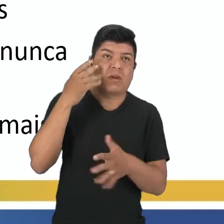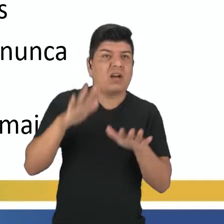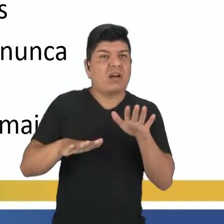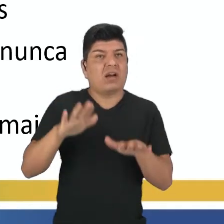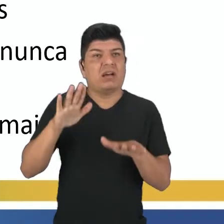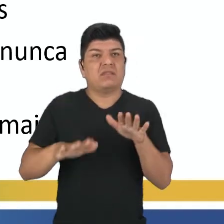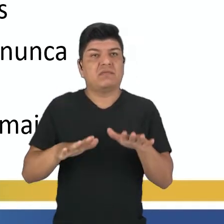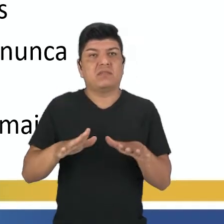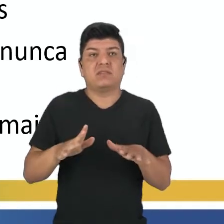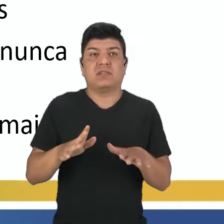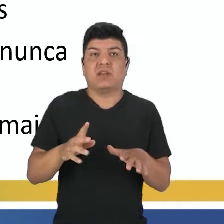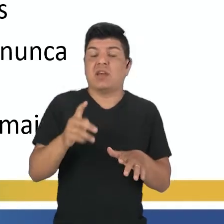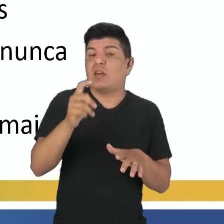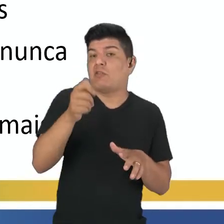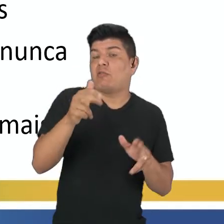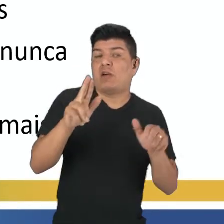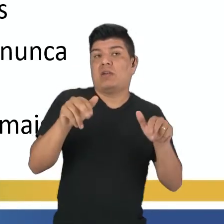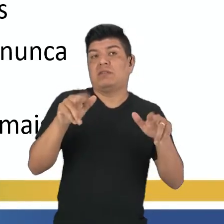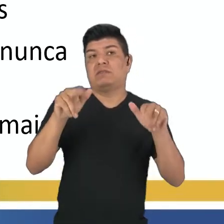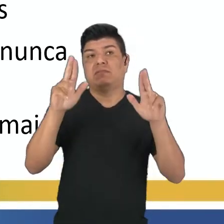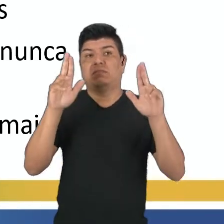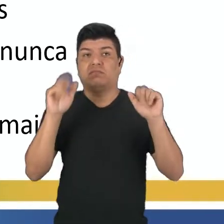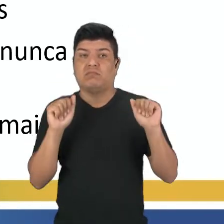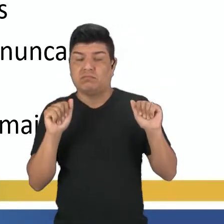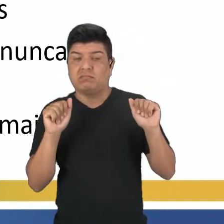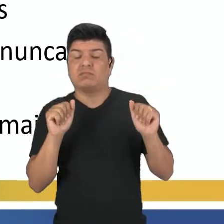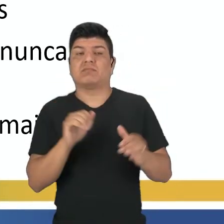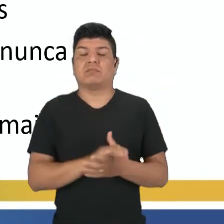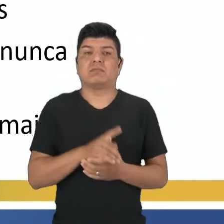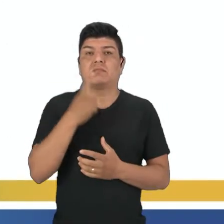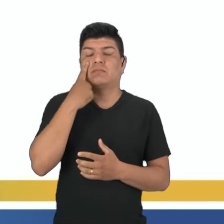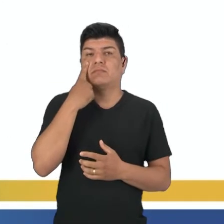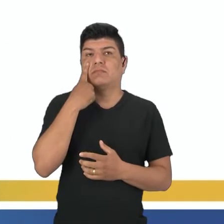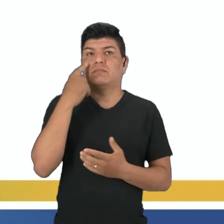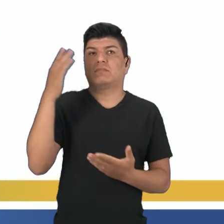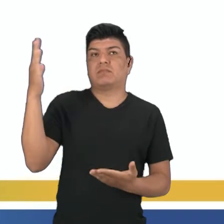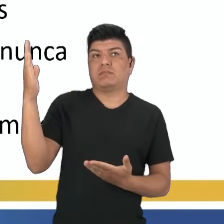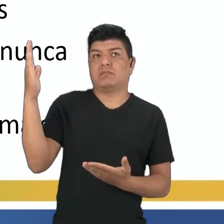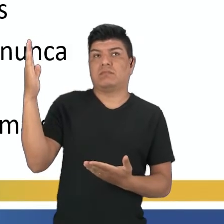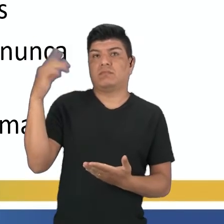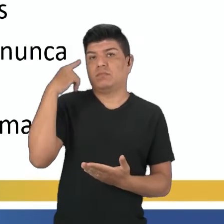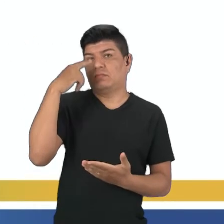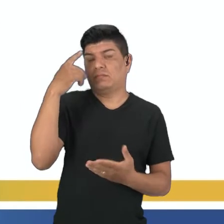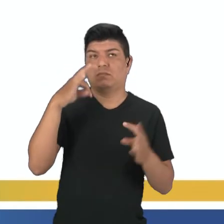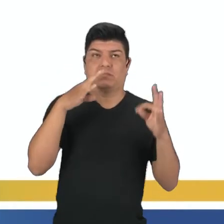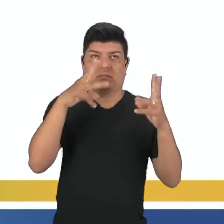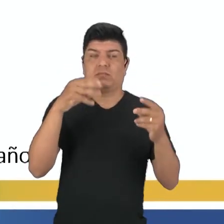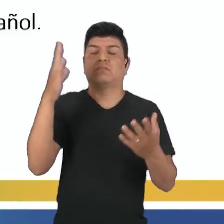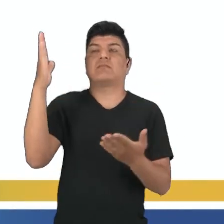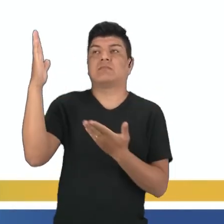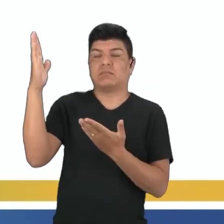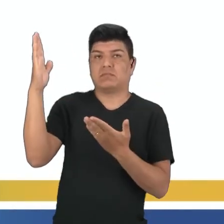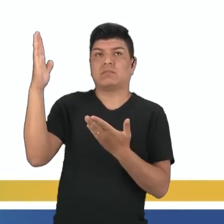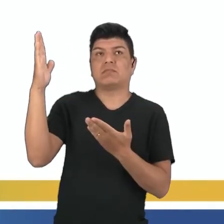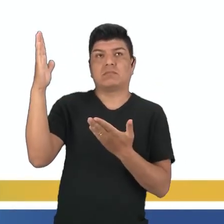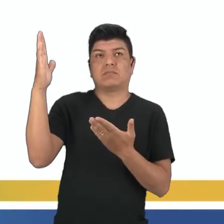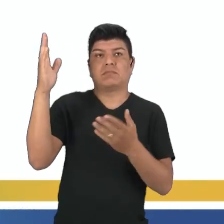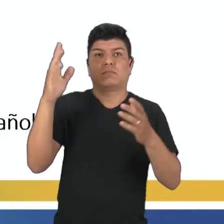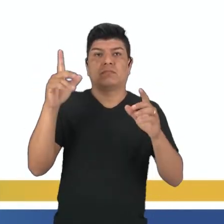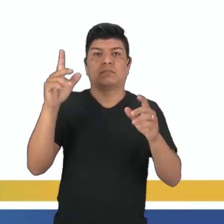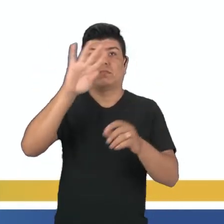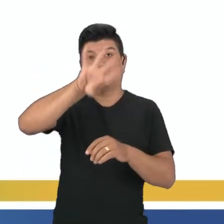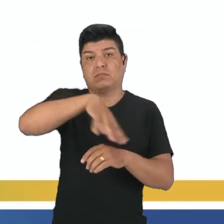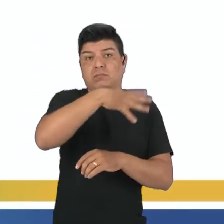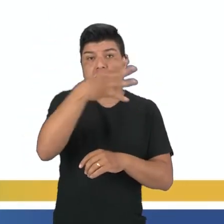pouco, raramente, raras vezes, nunca, jamais. Então, observem aí. Vai surgir aqui até um quadro aqui